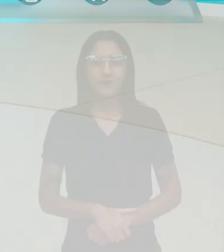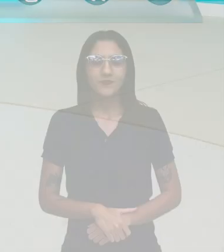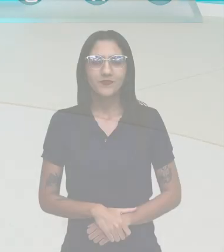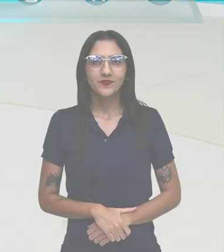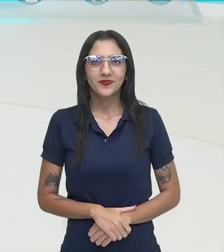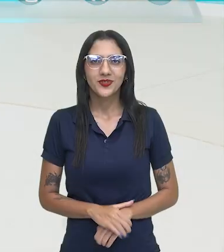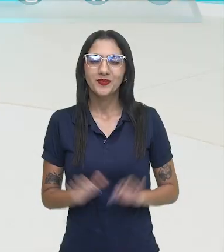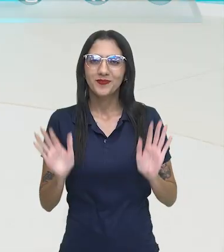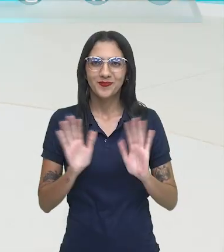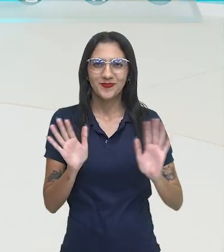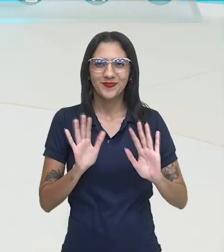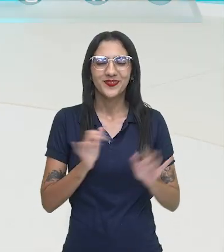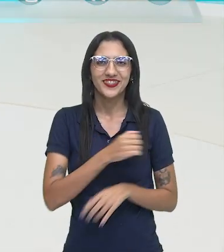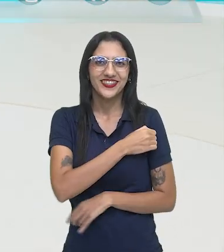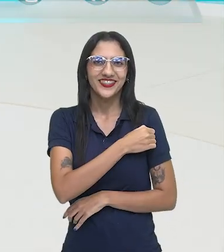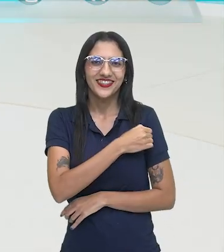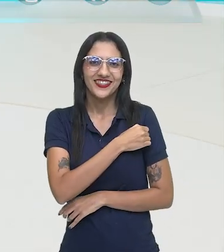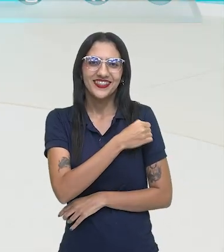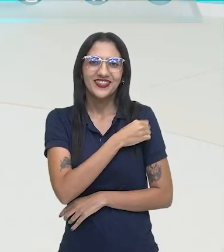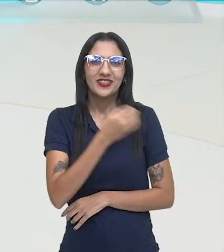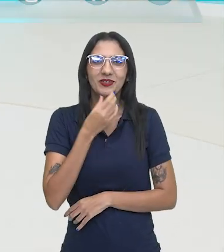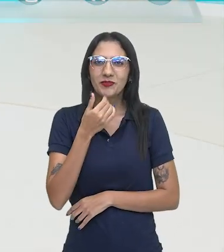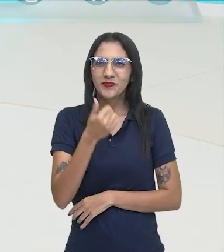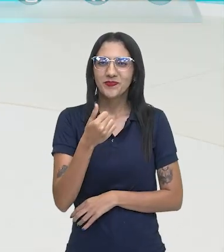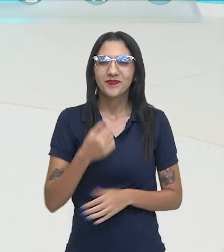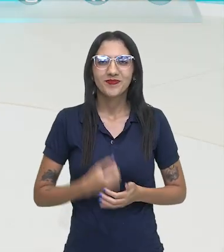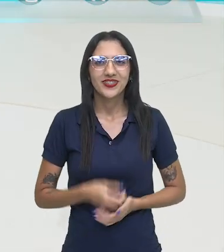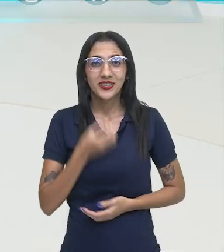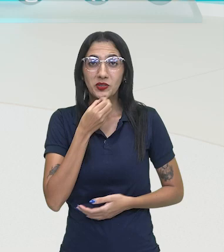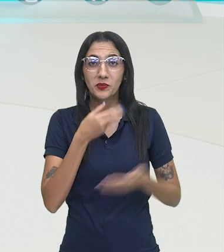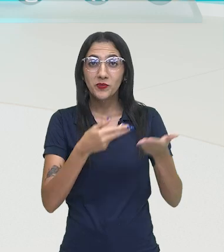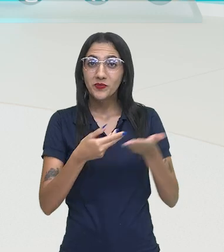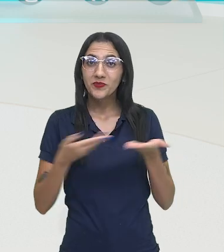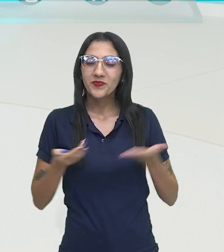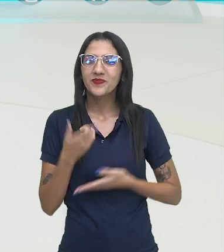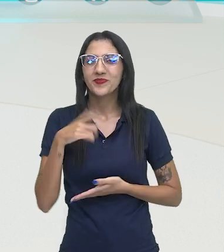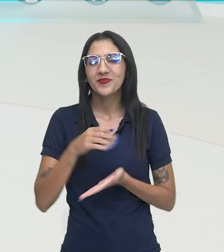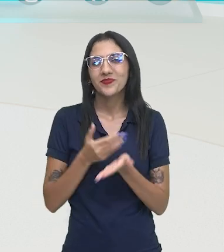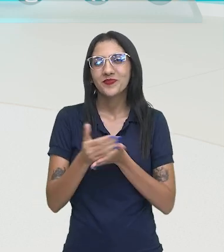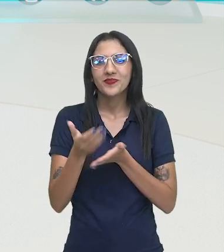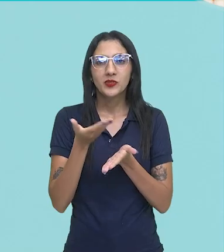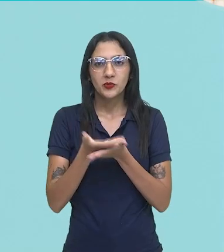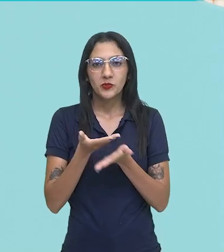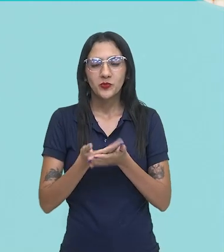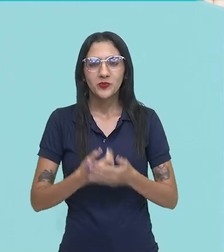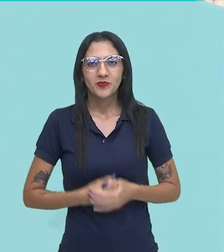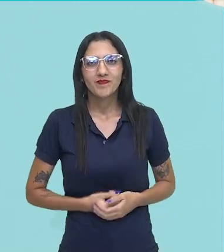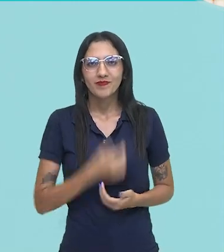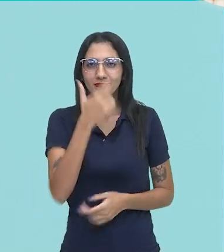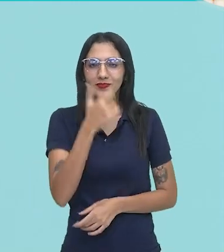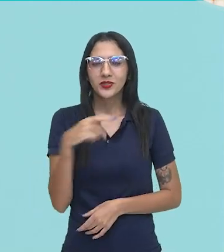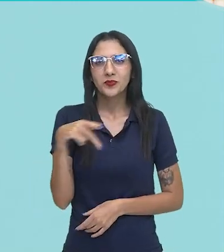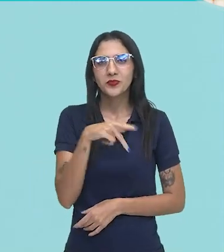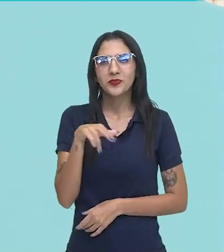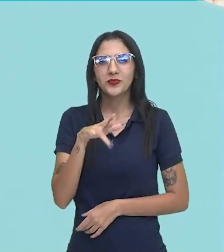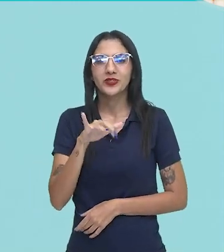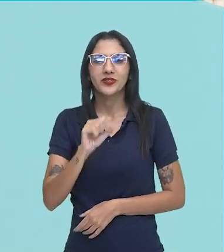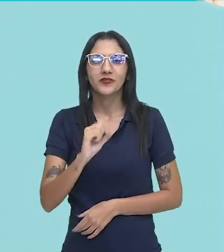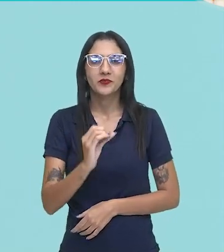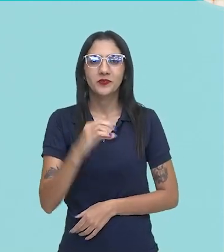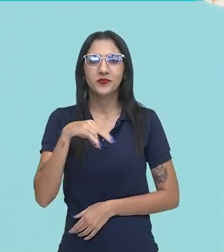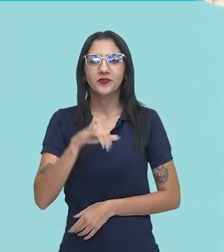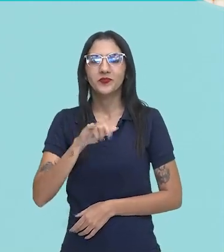Olá, queridos, tudo bem? Sejam todos muito bem-vindos para mais uma aula. Eu sou a professora